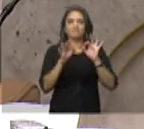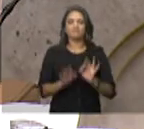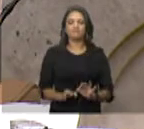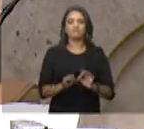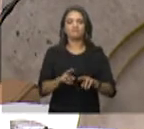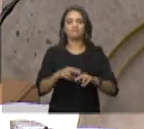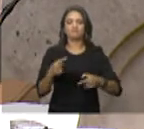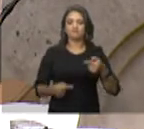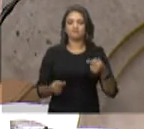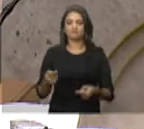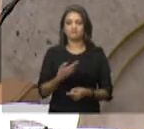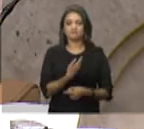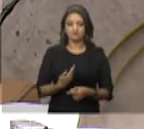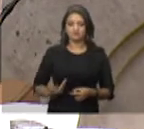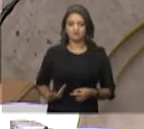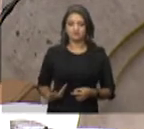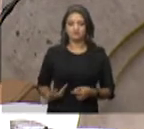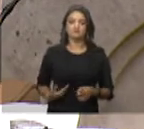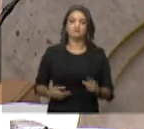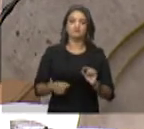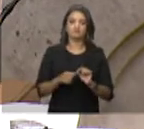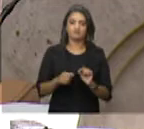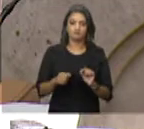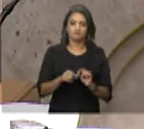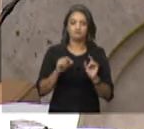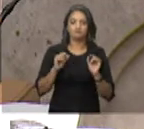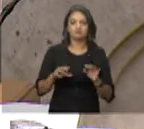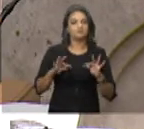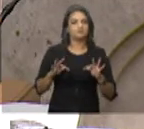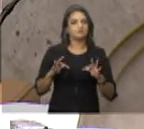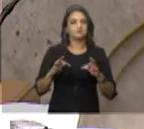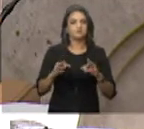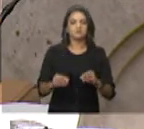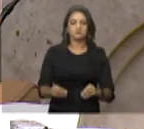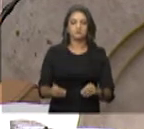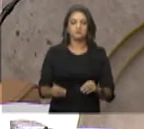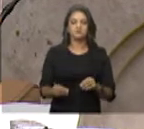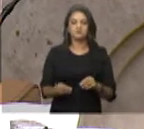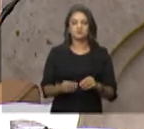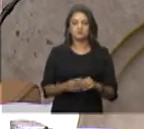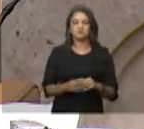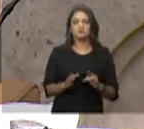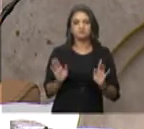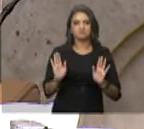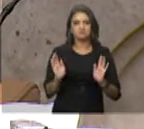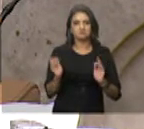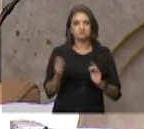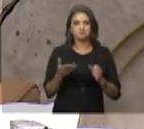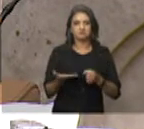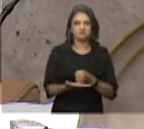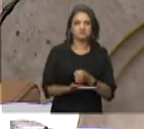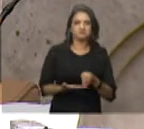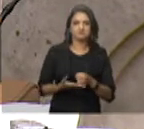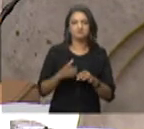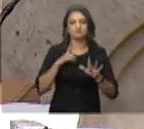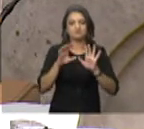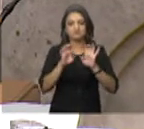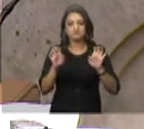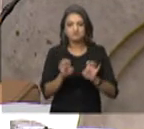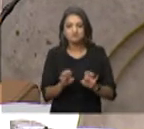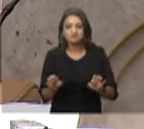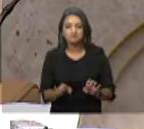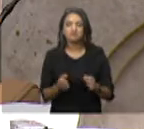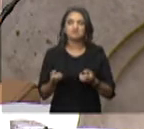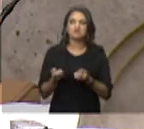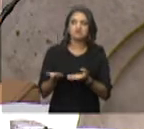políticas públicas que proporcionam o completo aparelhamento estatal mediante a instalação e estruturação o